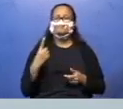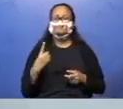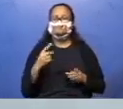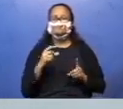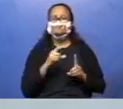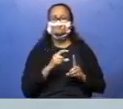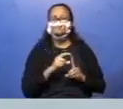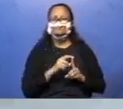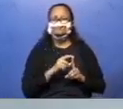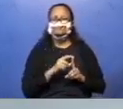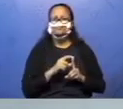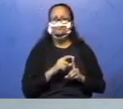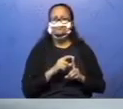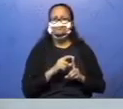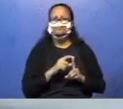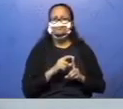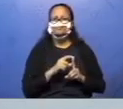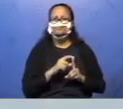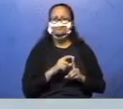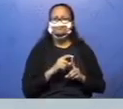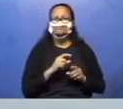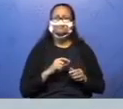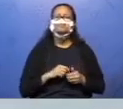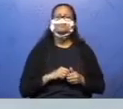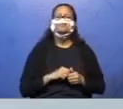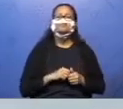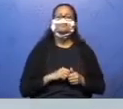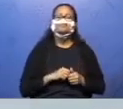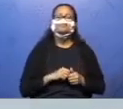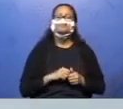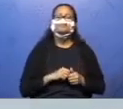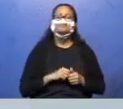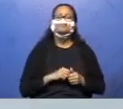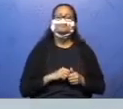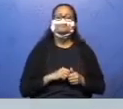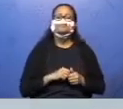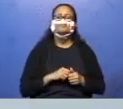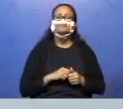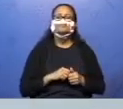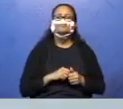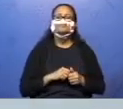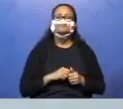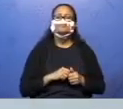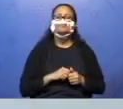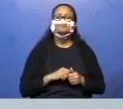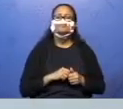que é o ponto que a gente exclama? Coloca aí.